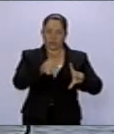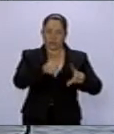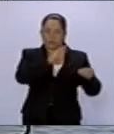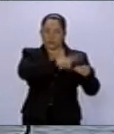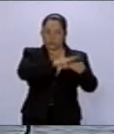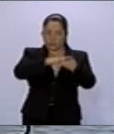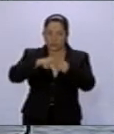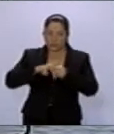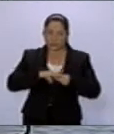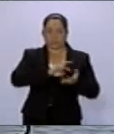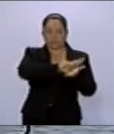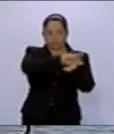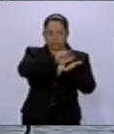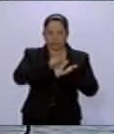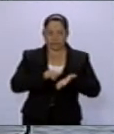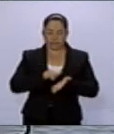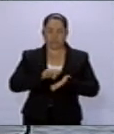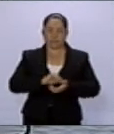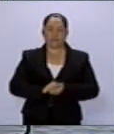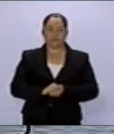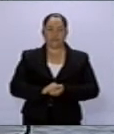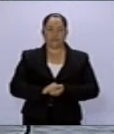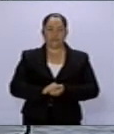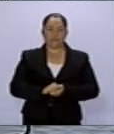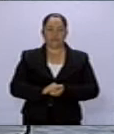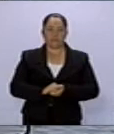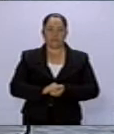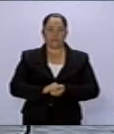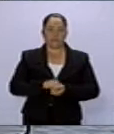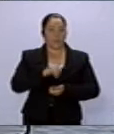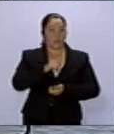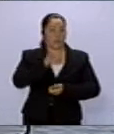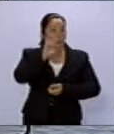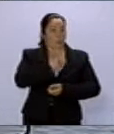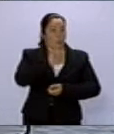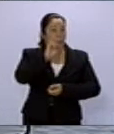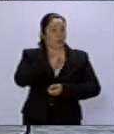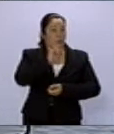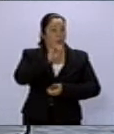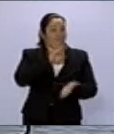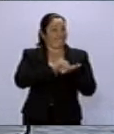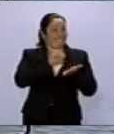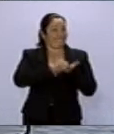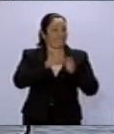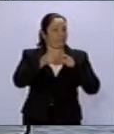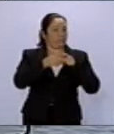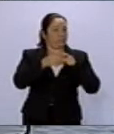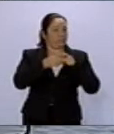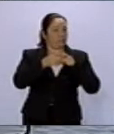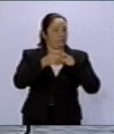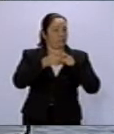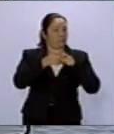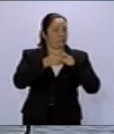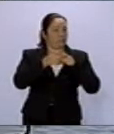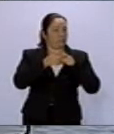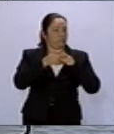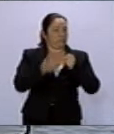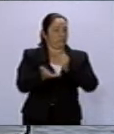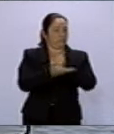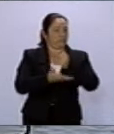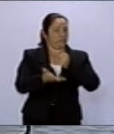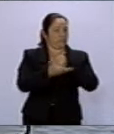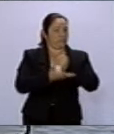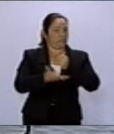municípios Esse é o índice de escassez de médicos na atenção básica se comporta fazendo